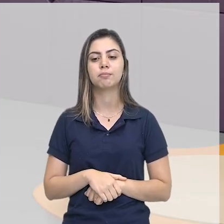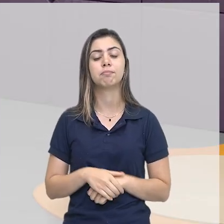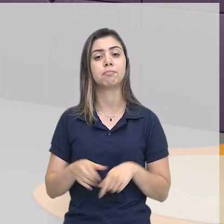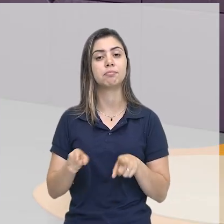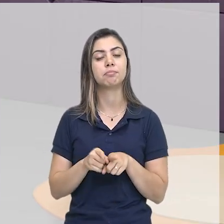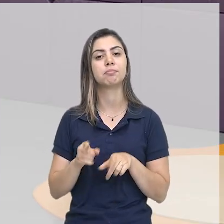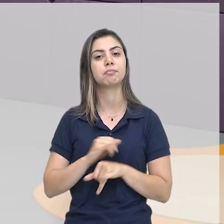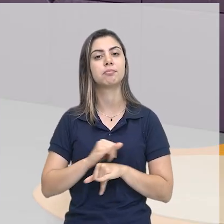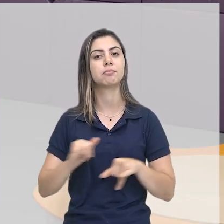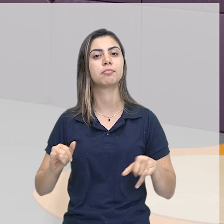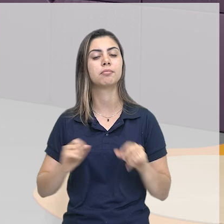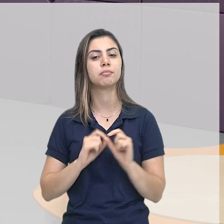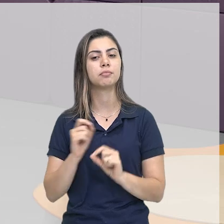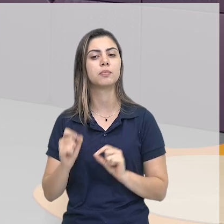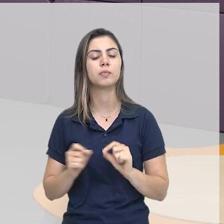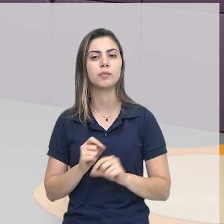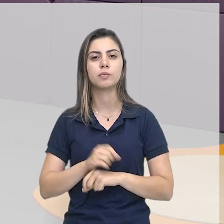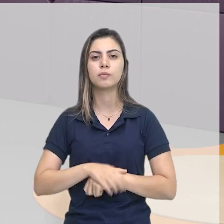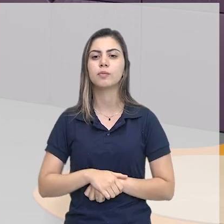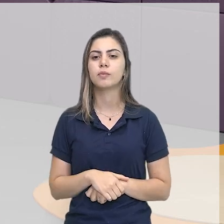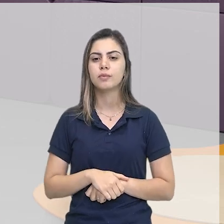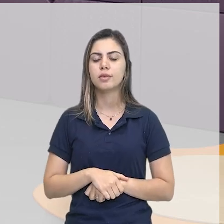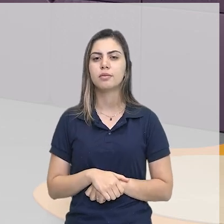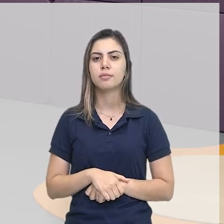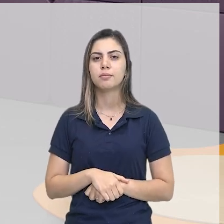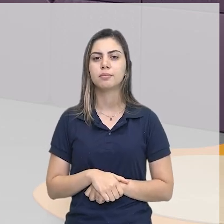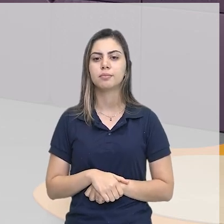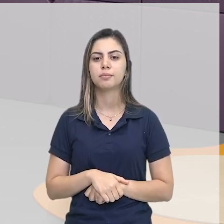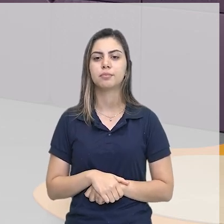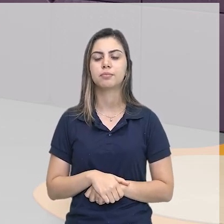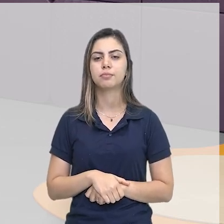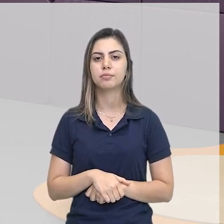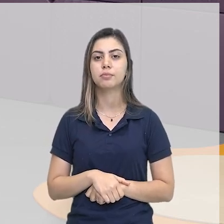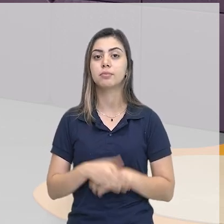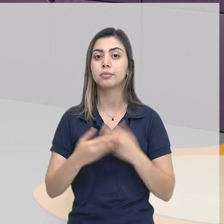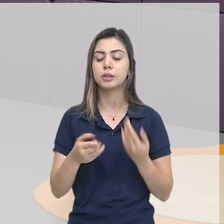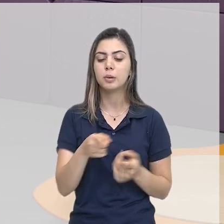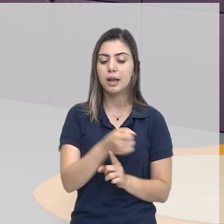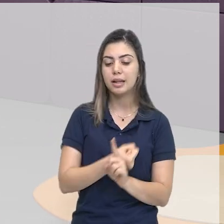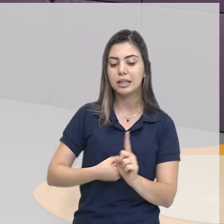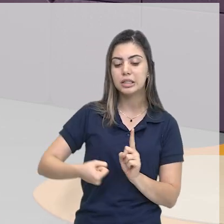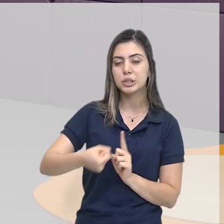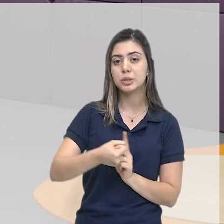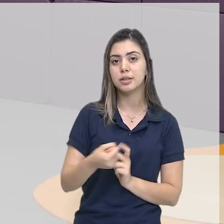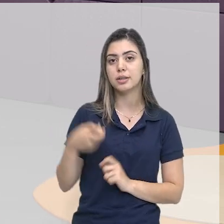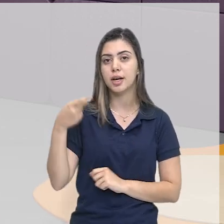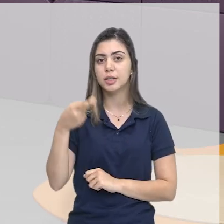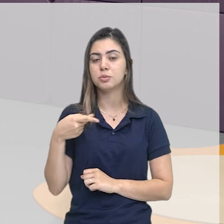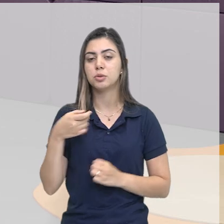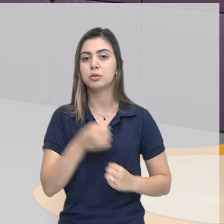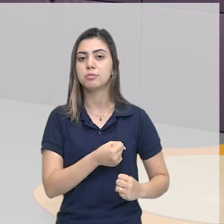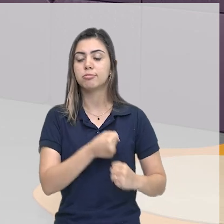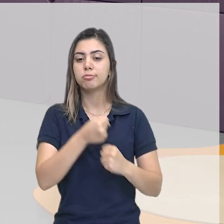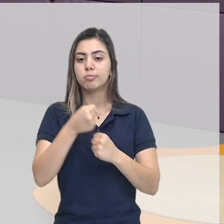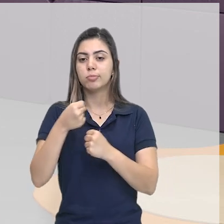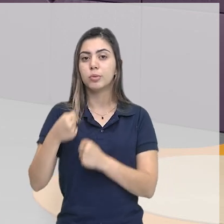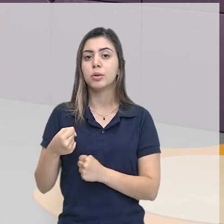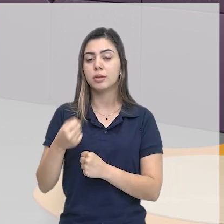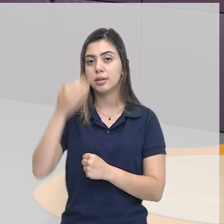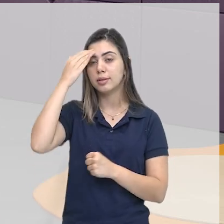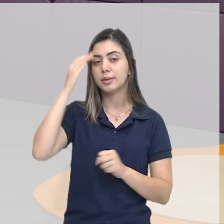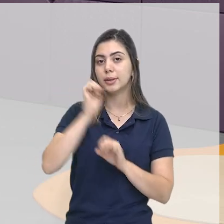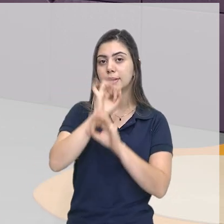que, para que esse jogo complexo social e político de poder fique um pouco mais